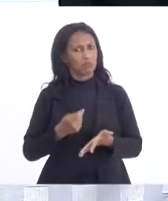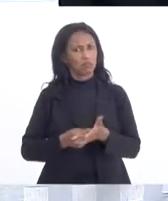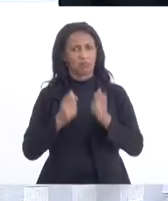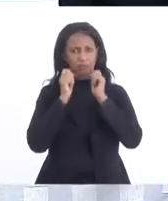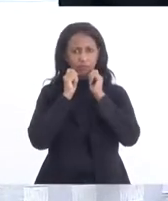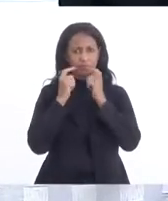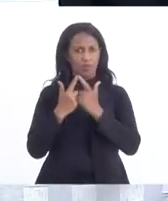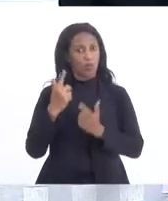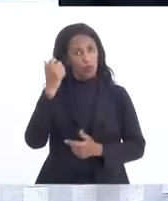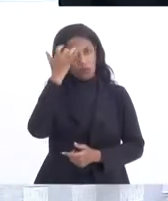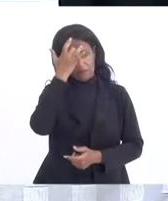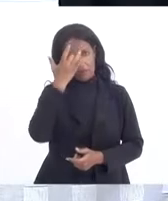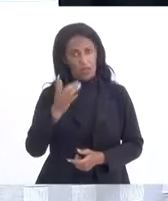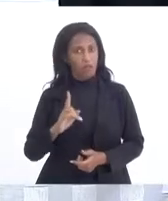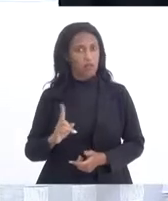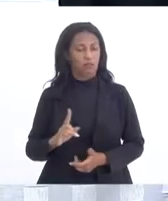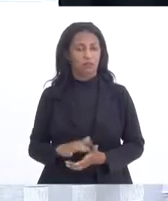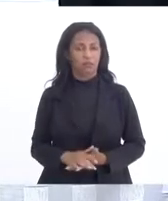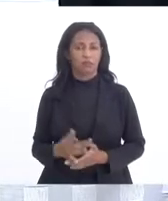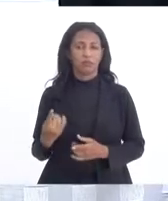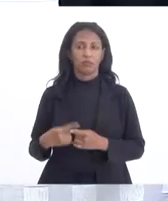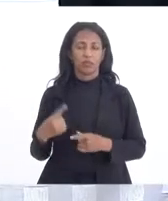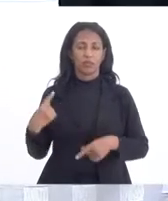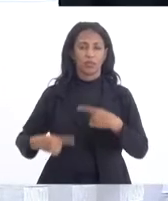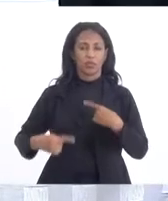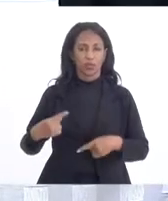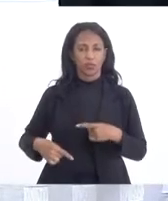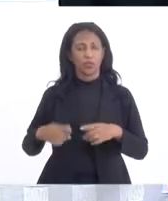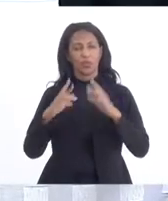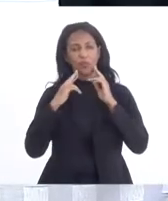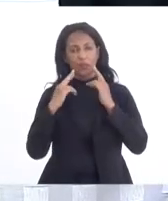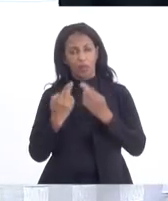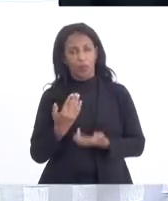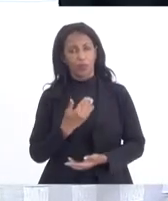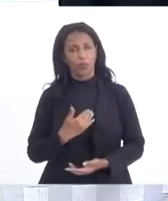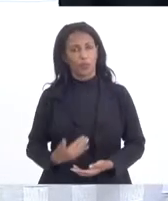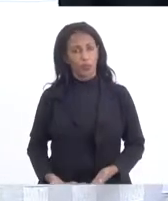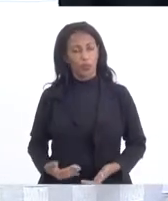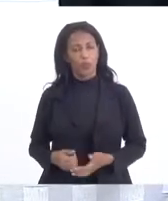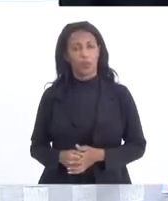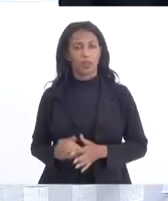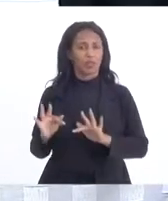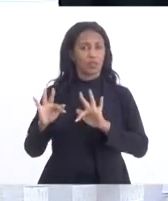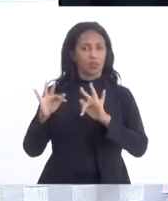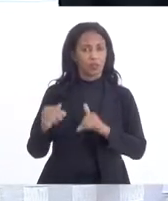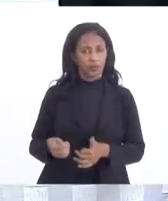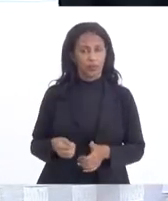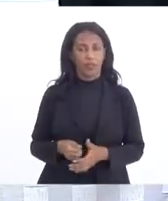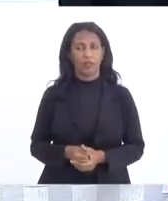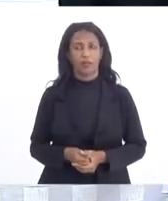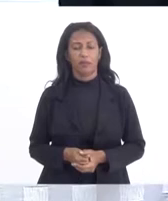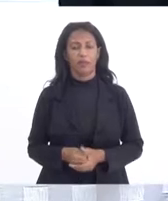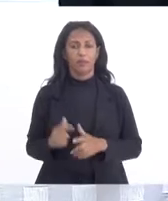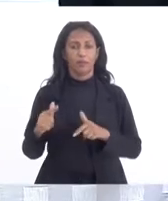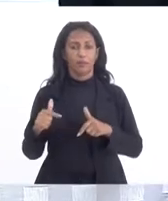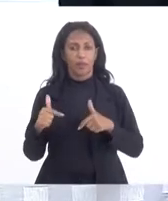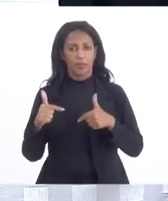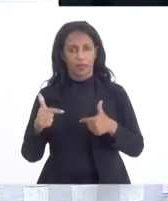na Assembleia, não tem sido fácil, porque a gente discute, faz audiências públicas, e no final vem uma